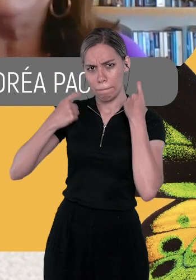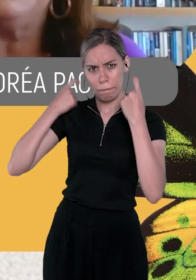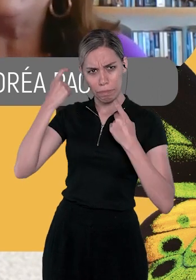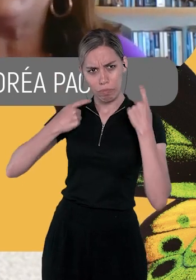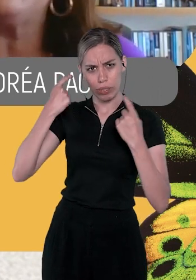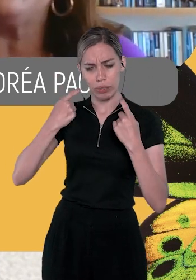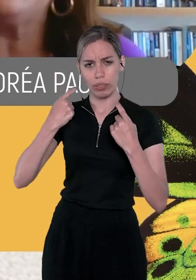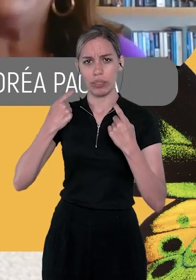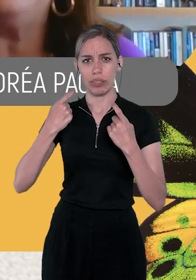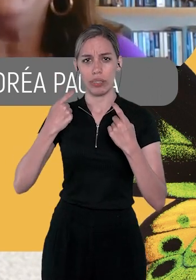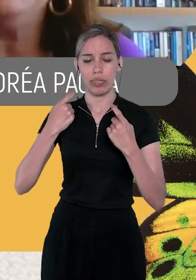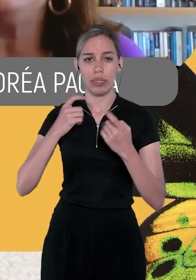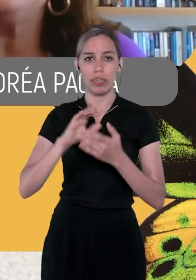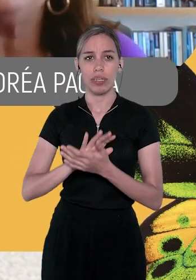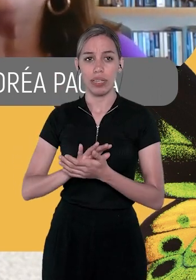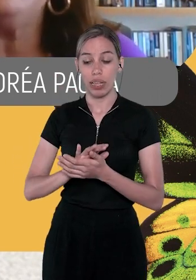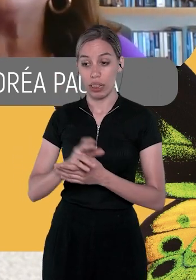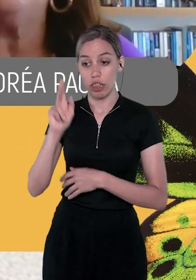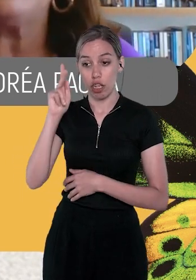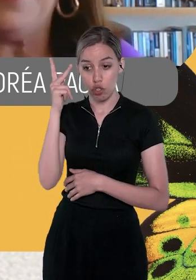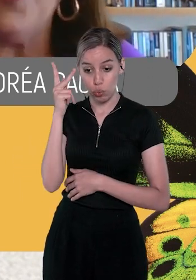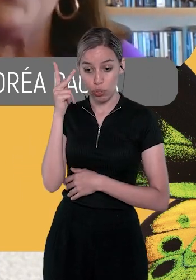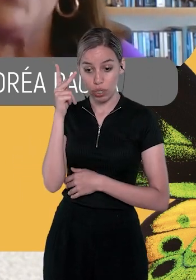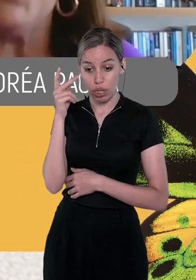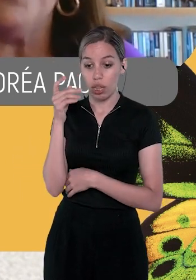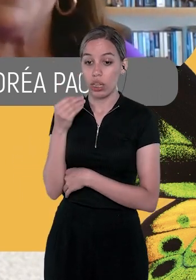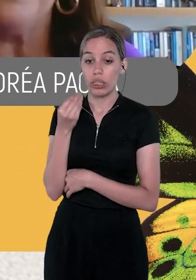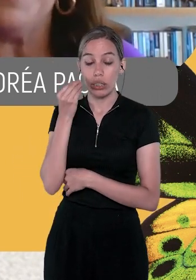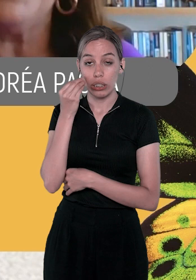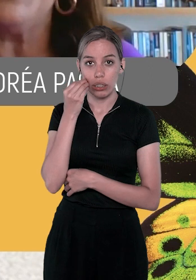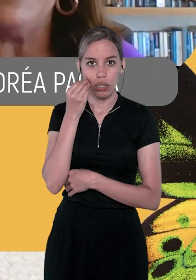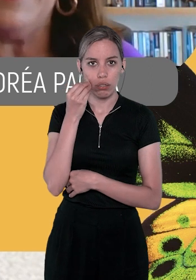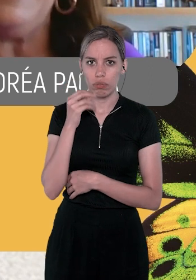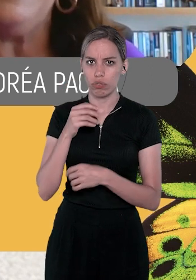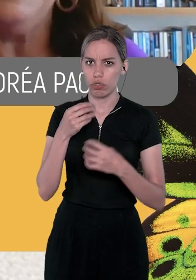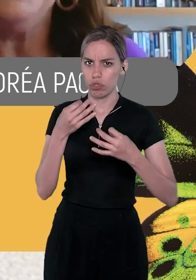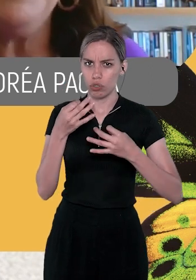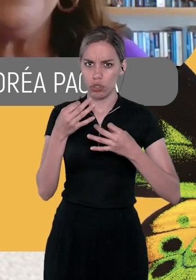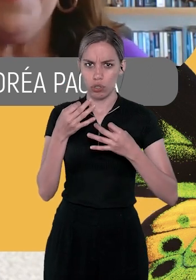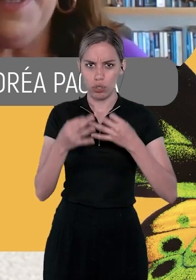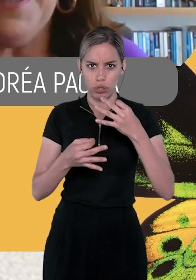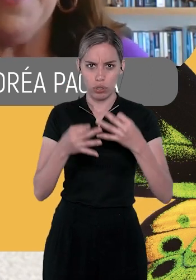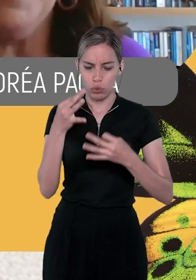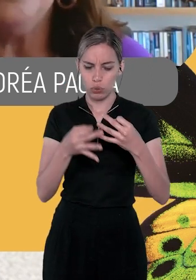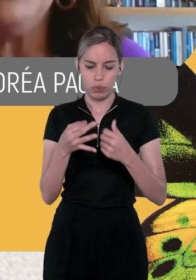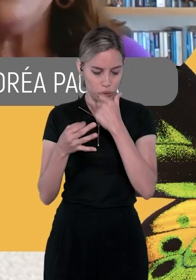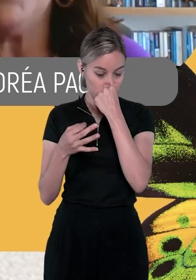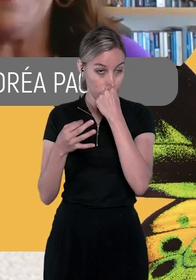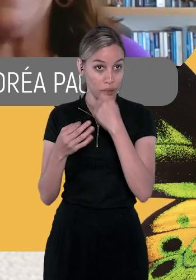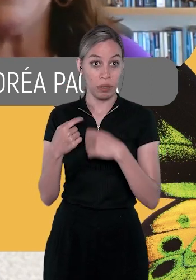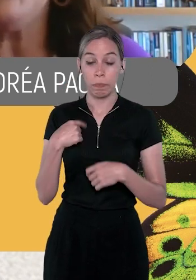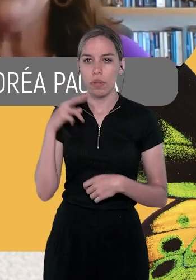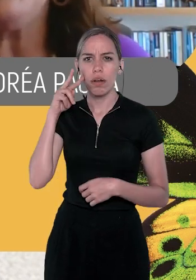aparece nas histórias que eu escrevo, de não ser juíza moral do comportamento de ninguém, me vi